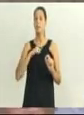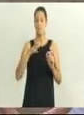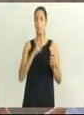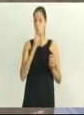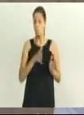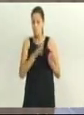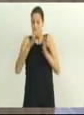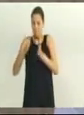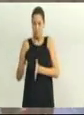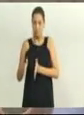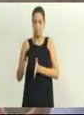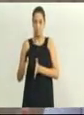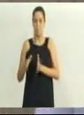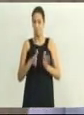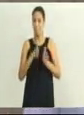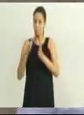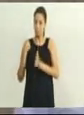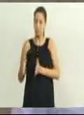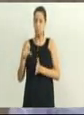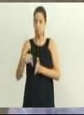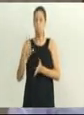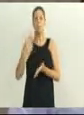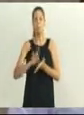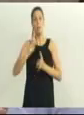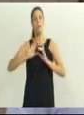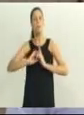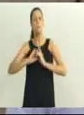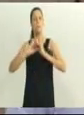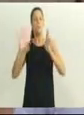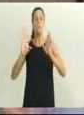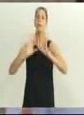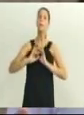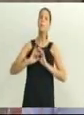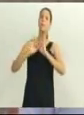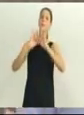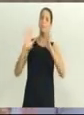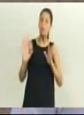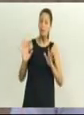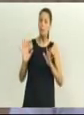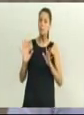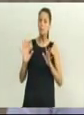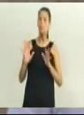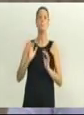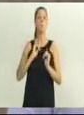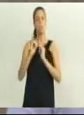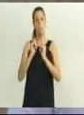essa é a democracia, a liberdade que impera a internet.